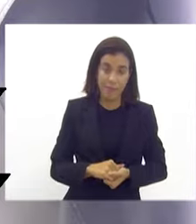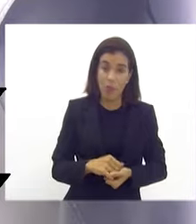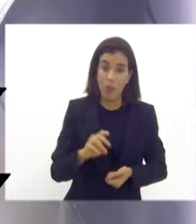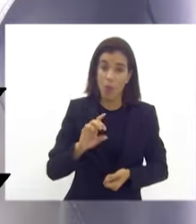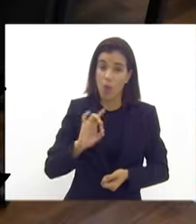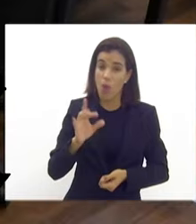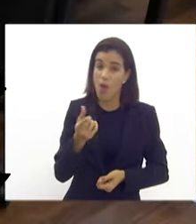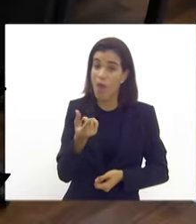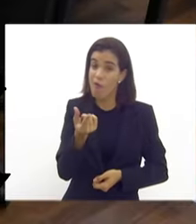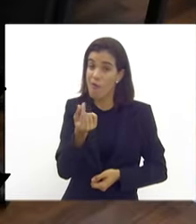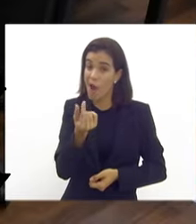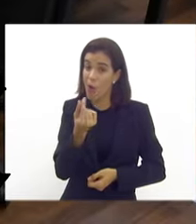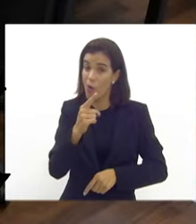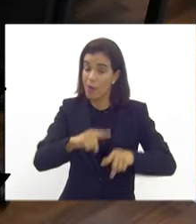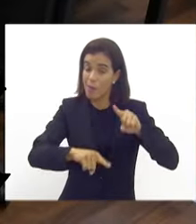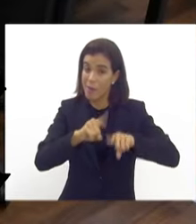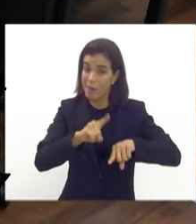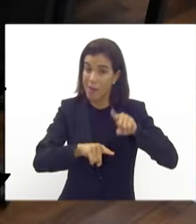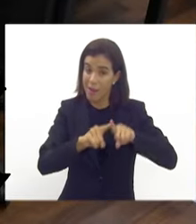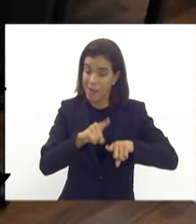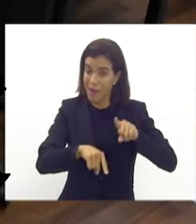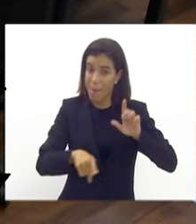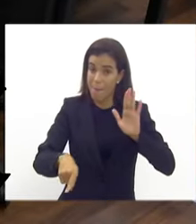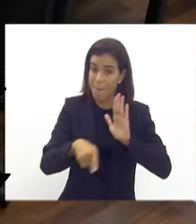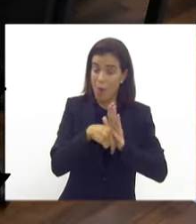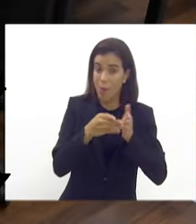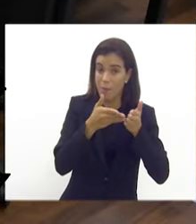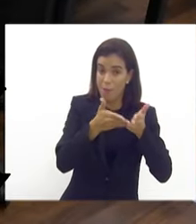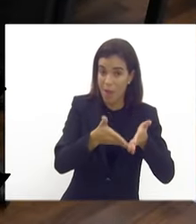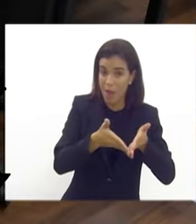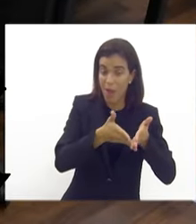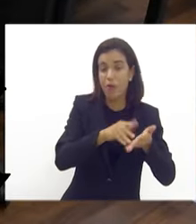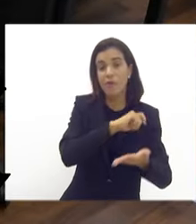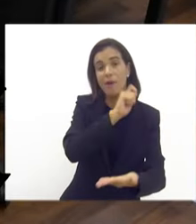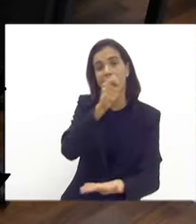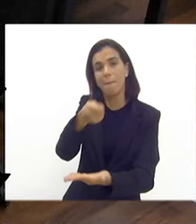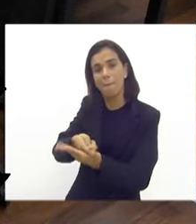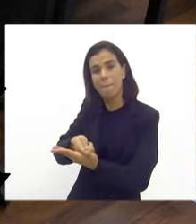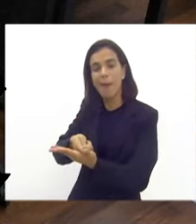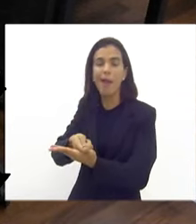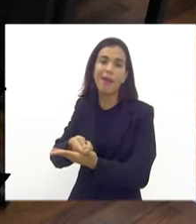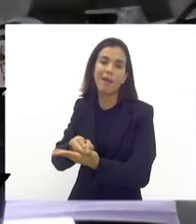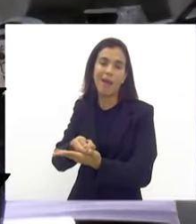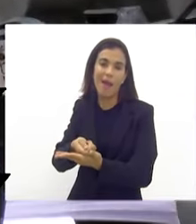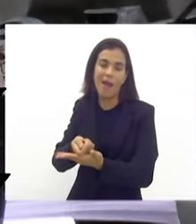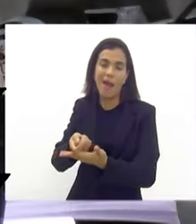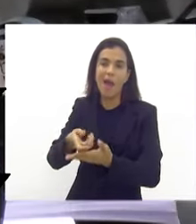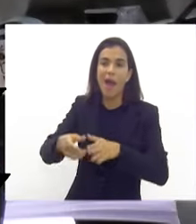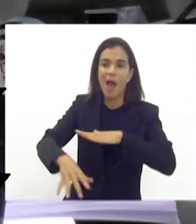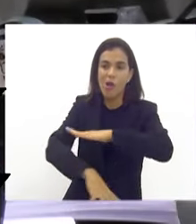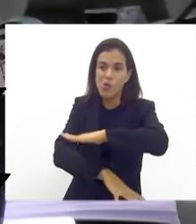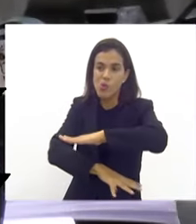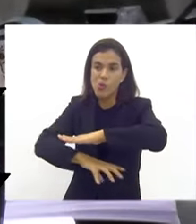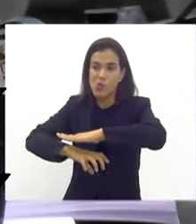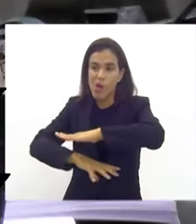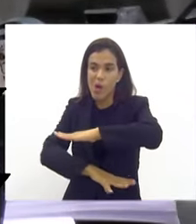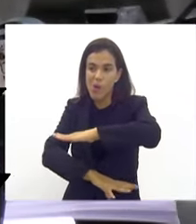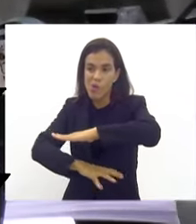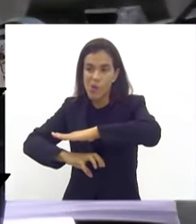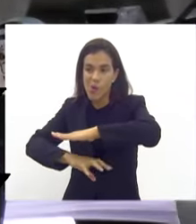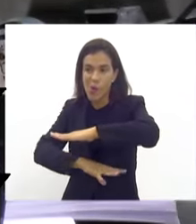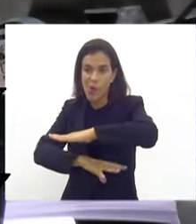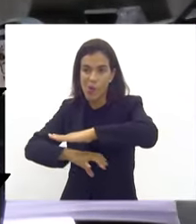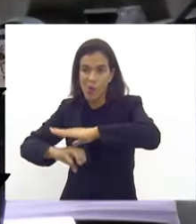é o valor agregado daquelas embarcações que vai ser utilizado para retirada desses navios e para fazer a dragagem do canal do